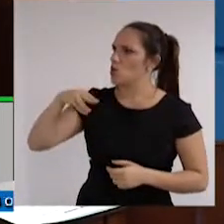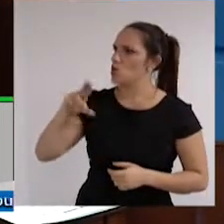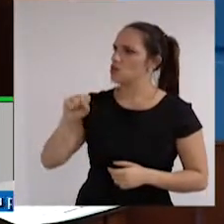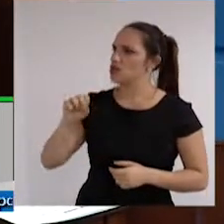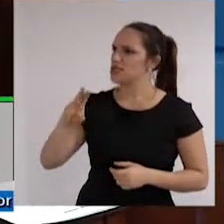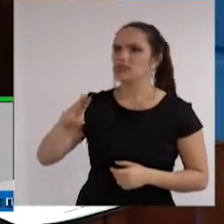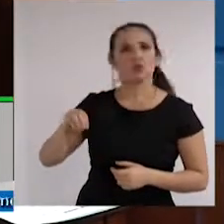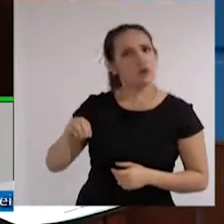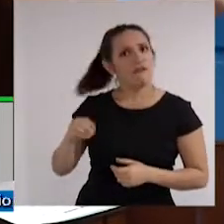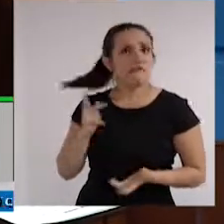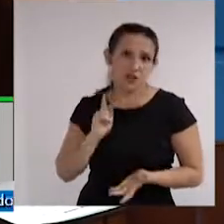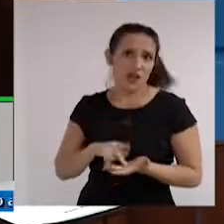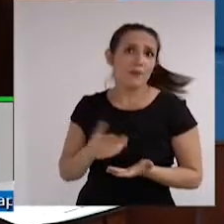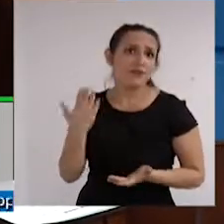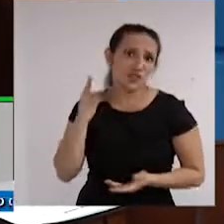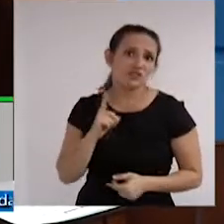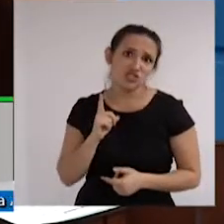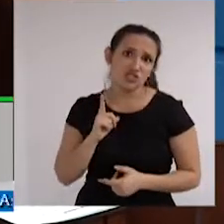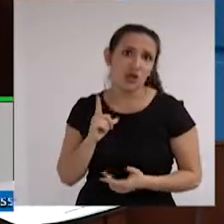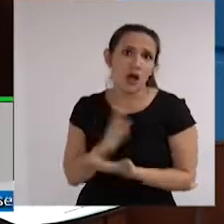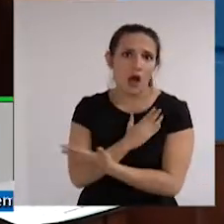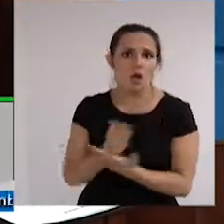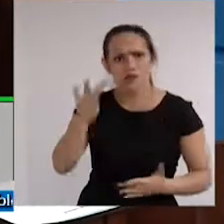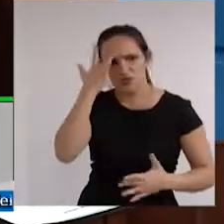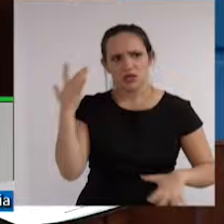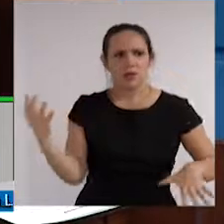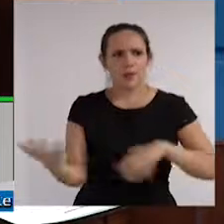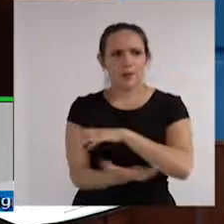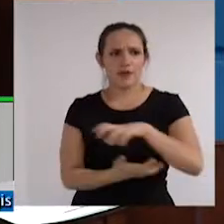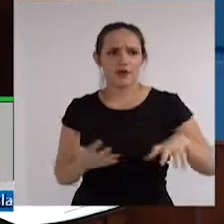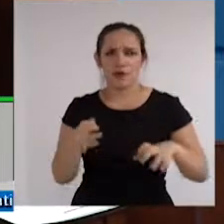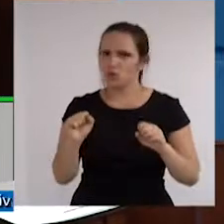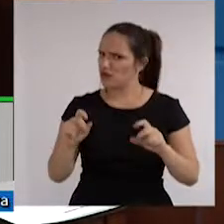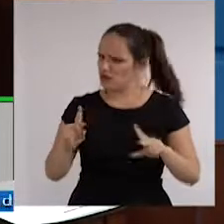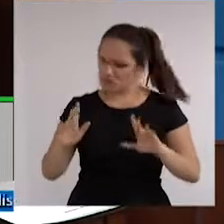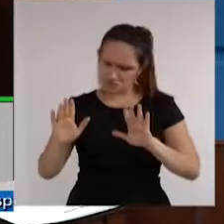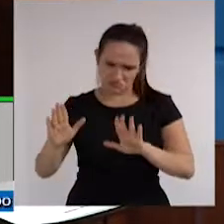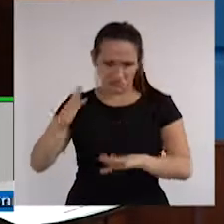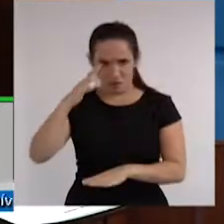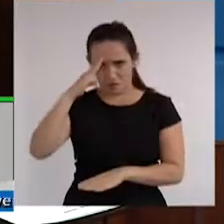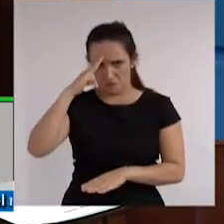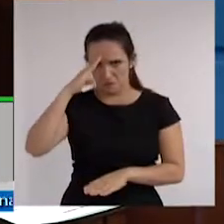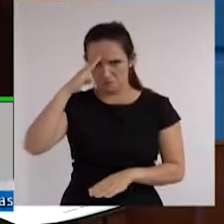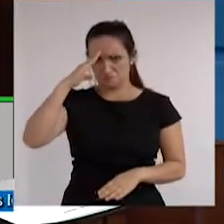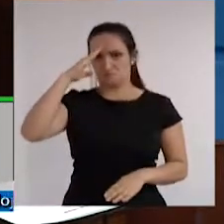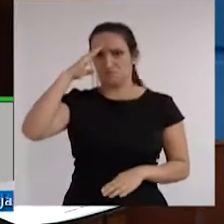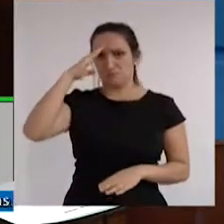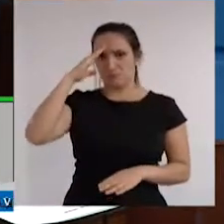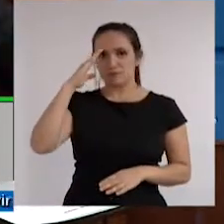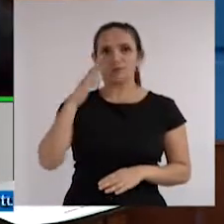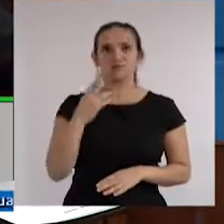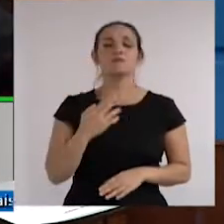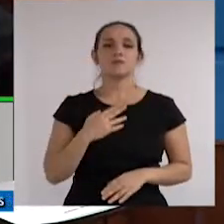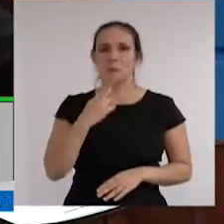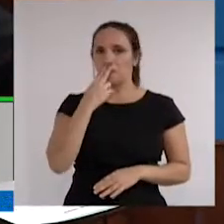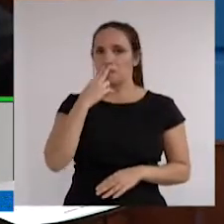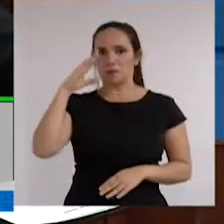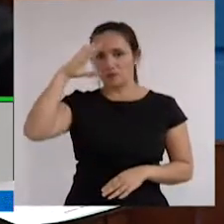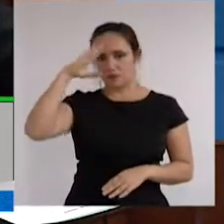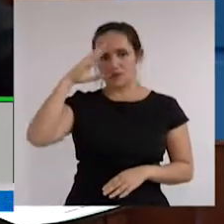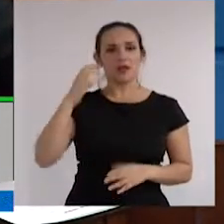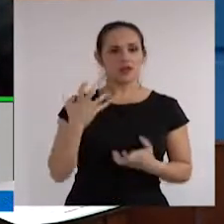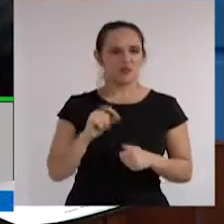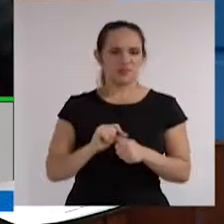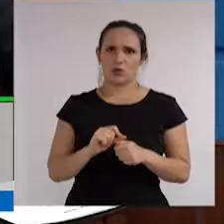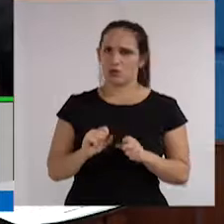querendo fazer guerrilha, revolução. Tudo bem, eles estavam com esse pensamento.